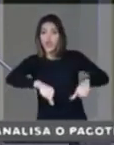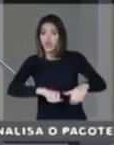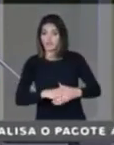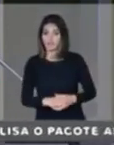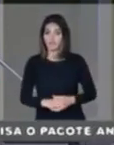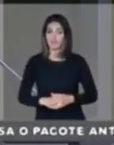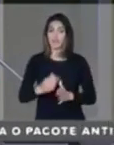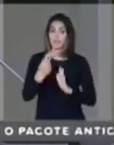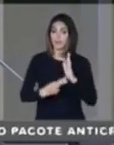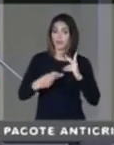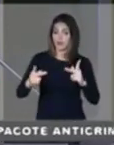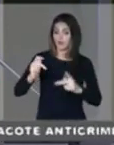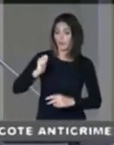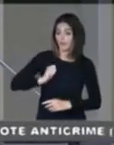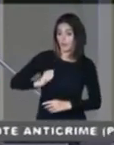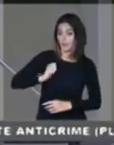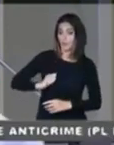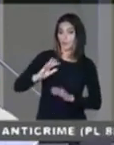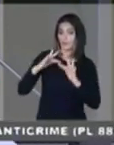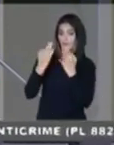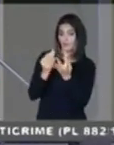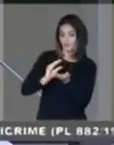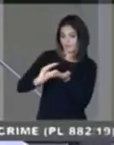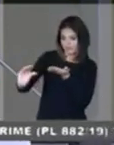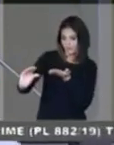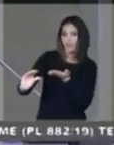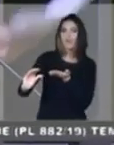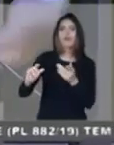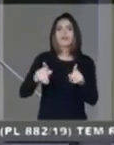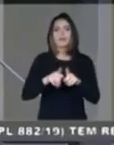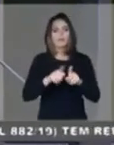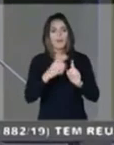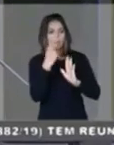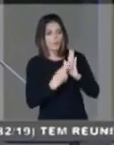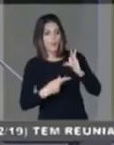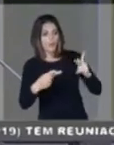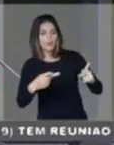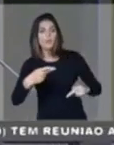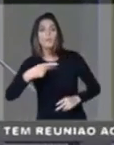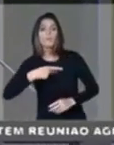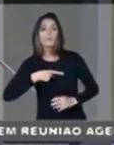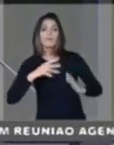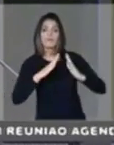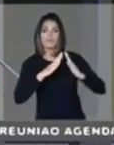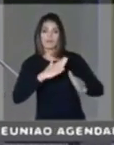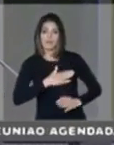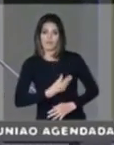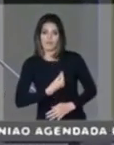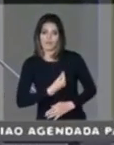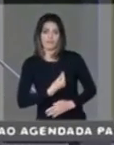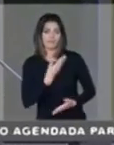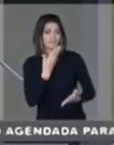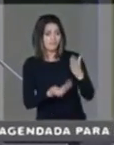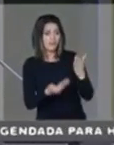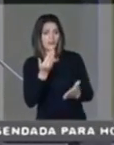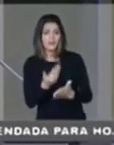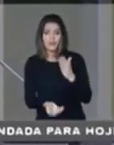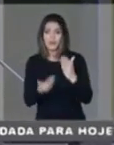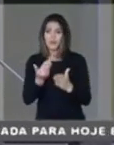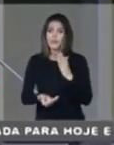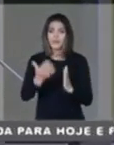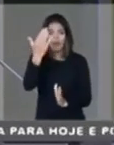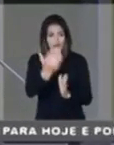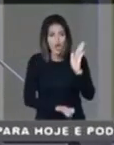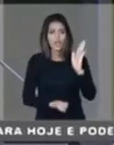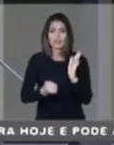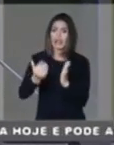Bolsa Família, Minha Casa Minha Vida vão perdendo valor. Você só vê esse Paulo Guedes e o Bolsonaro dizer que vão cortar as